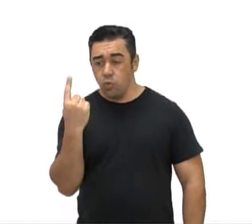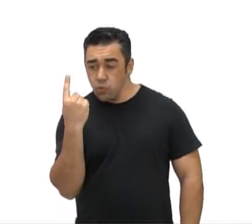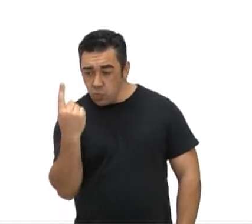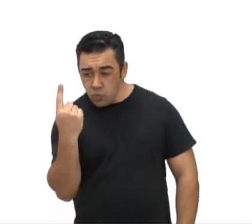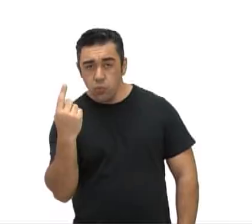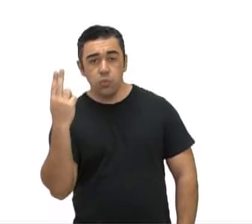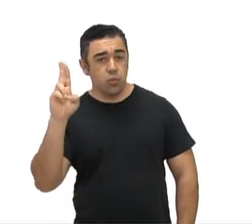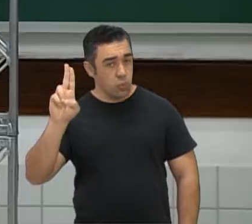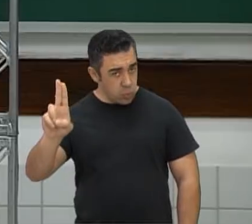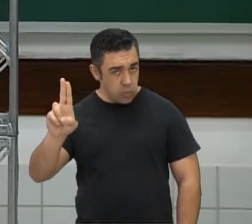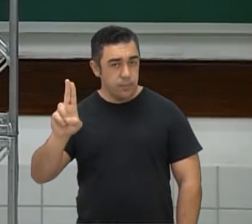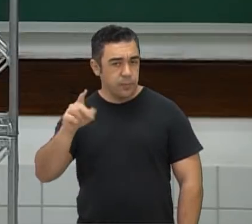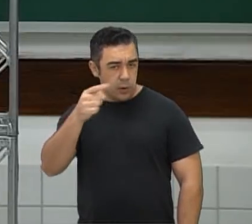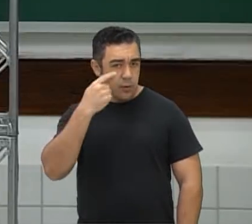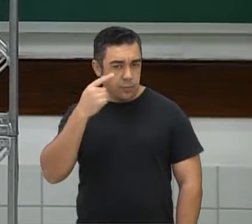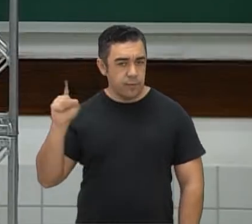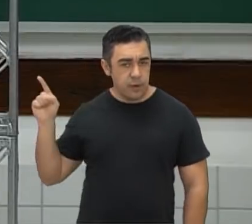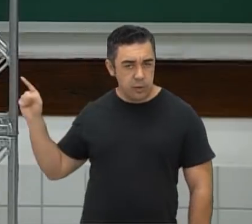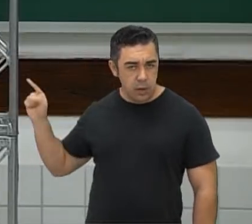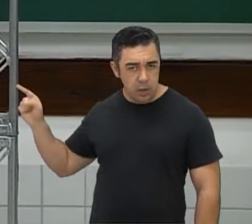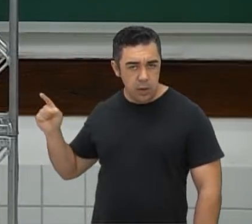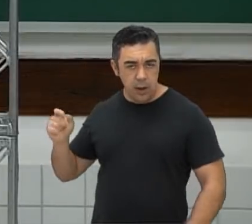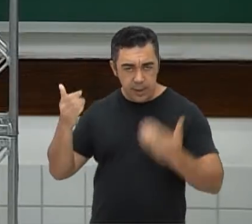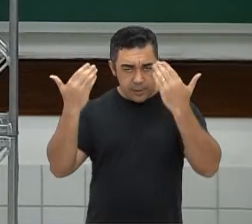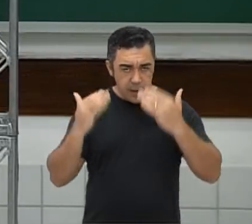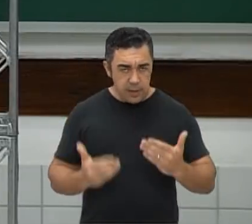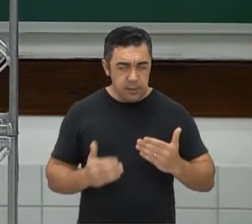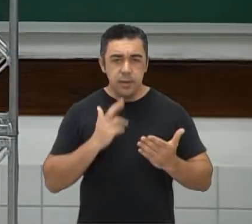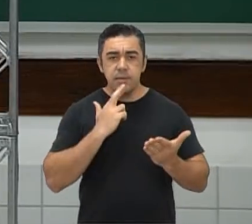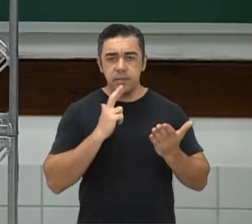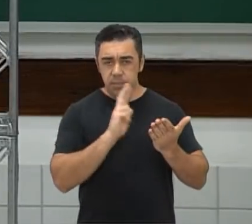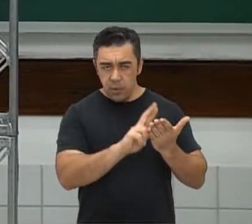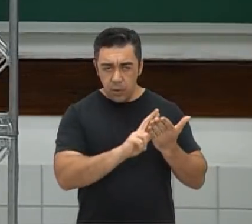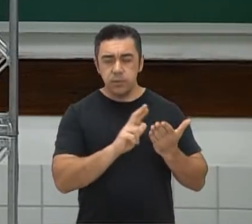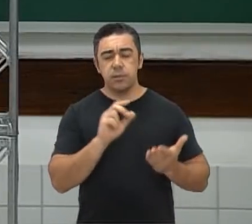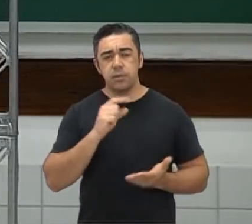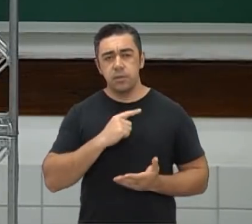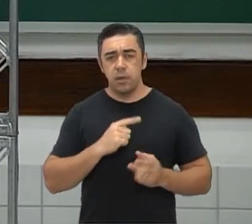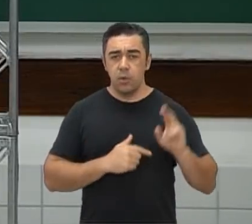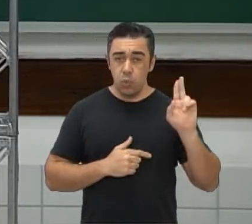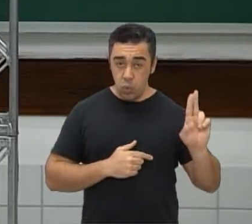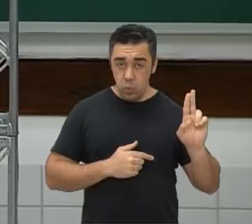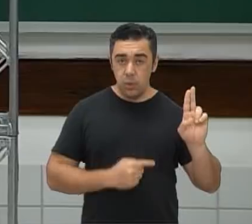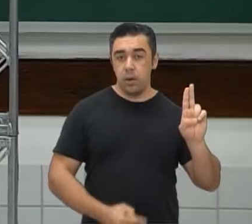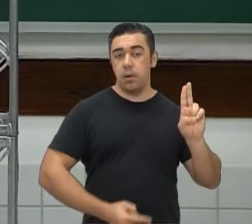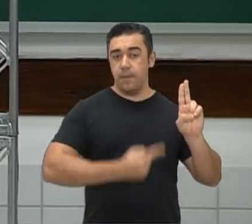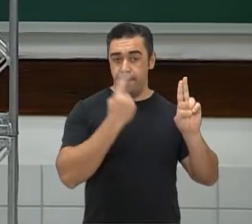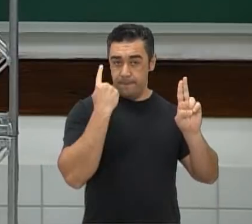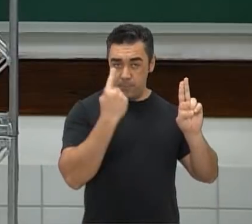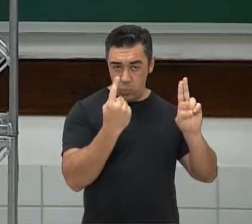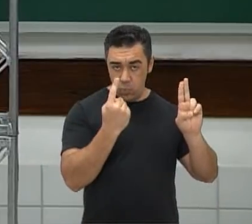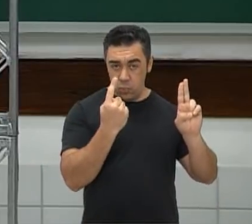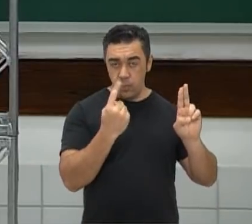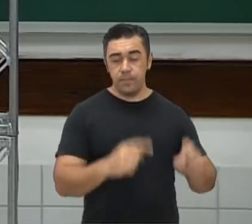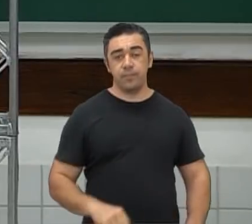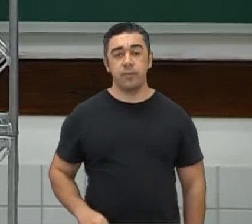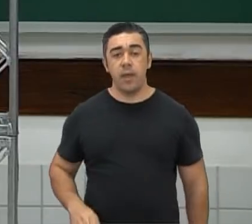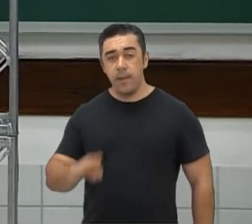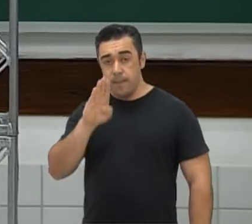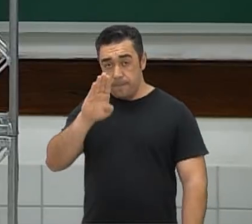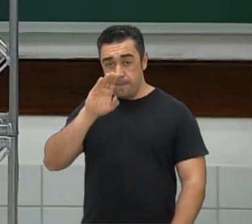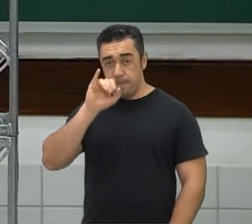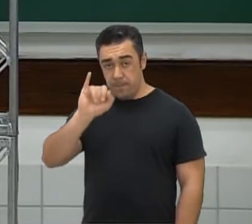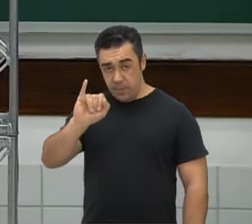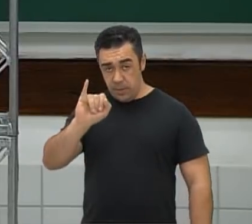Vou deixar ali o exercício para vocês analisarem. Vocês vão marcar a letra U para os adjetivos que vocês consideram